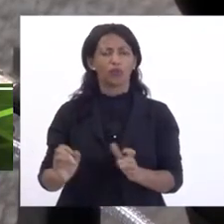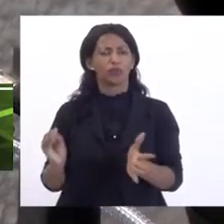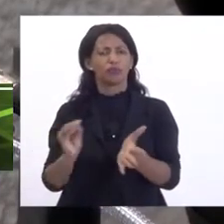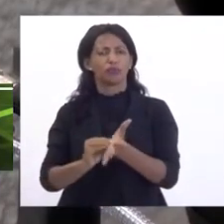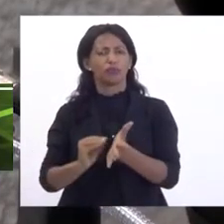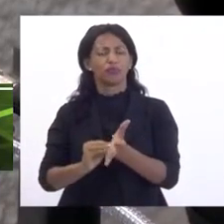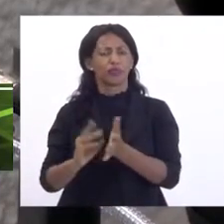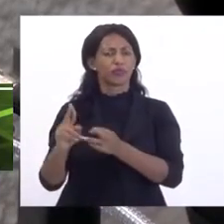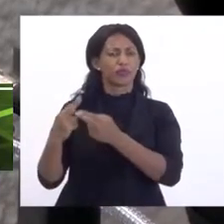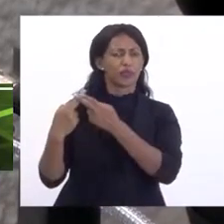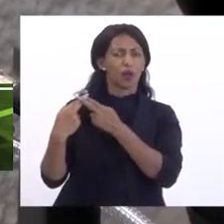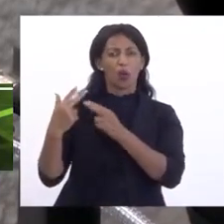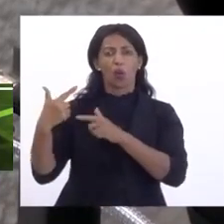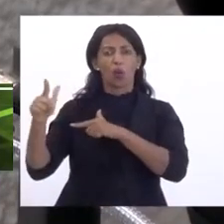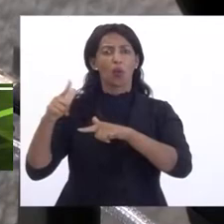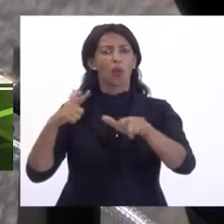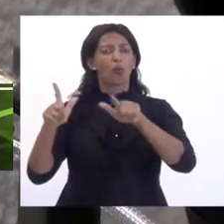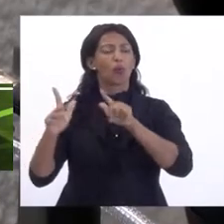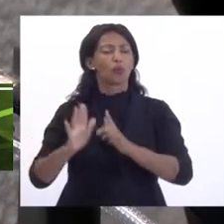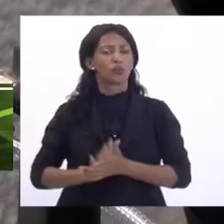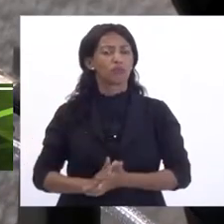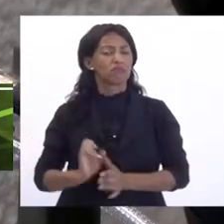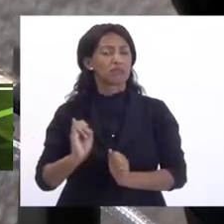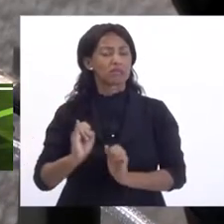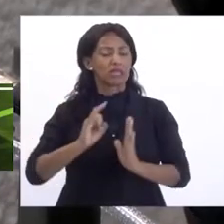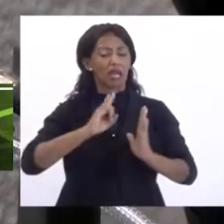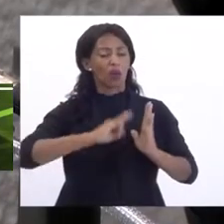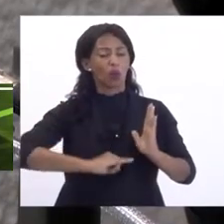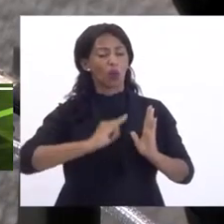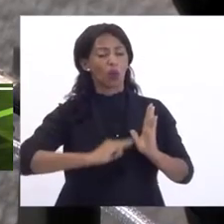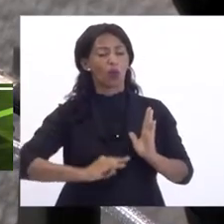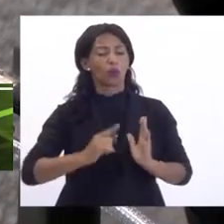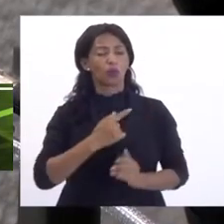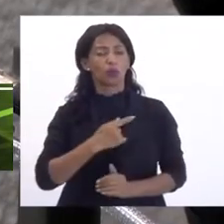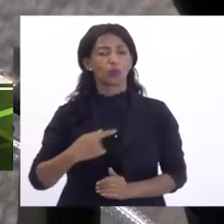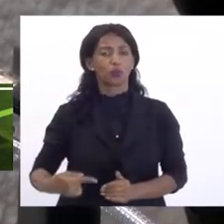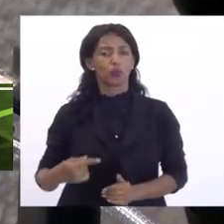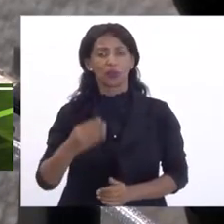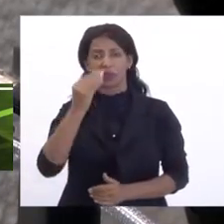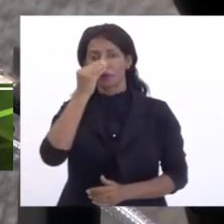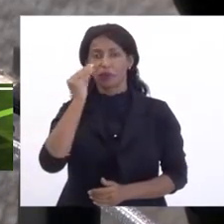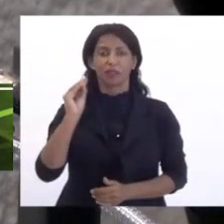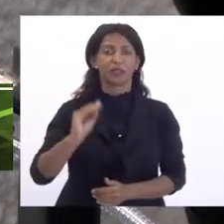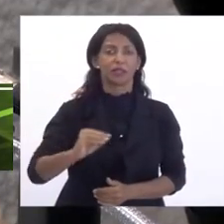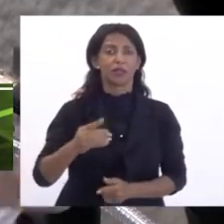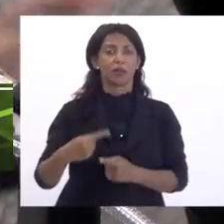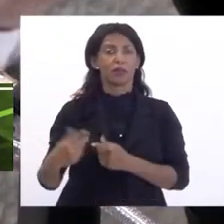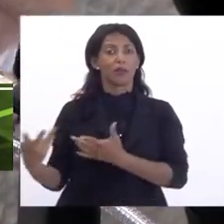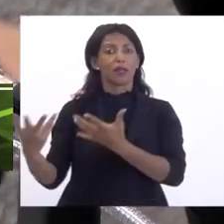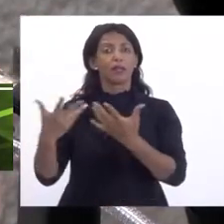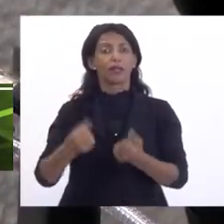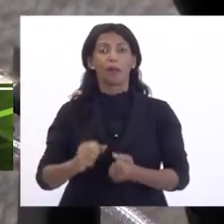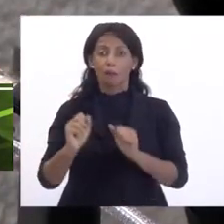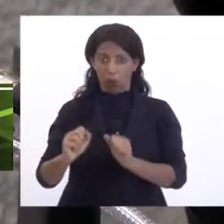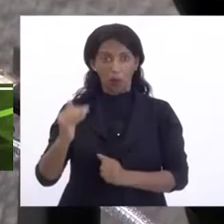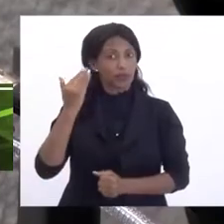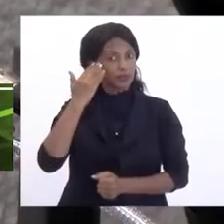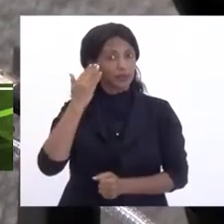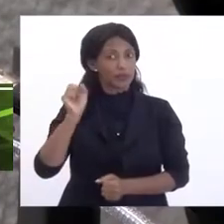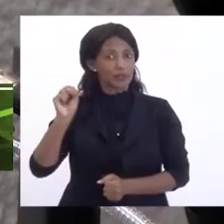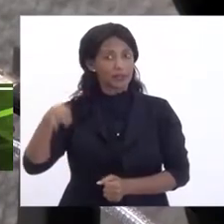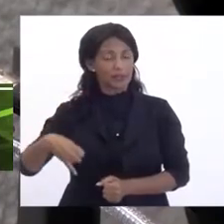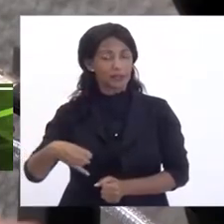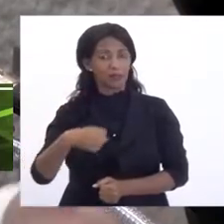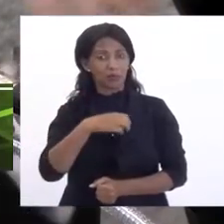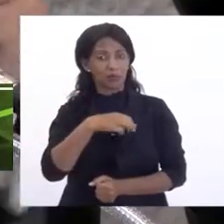inelegibilidade ou outras questões, caso as contas do governador Wilson Witzel sejam rejeitadas, porque assumiu. Pode entender assim o Ministério